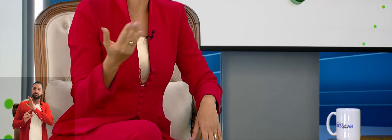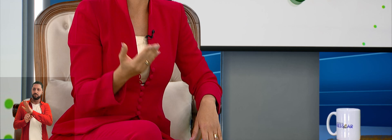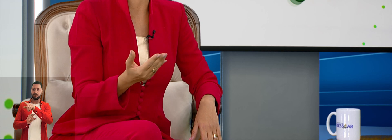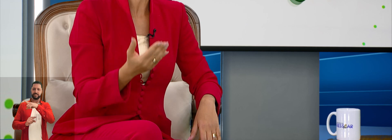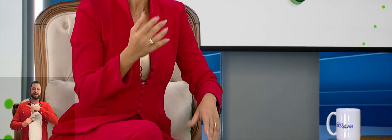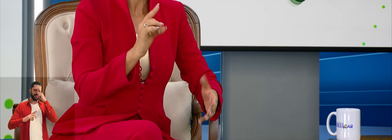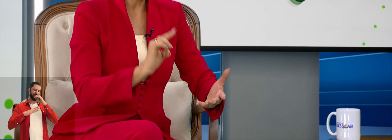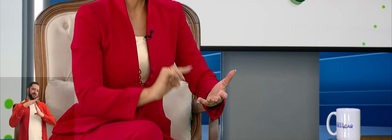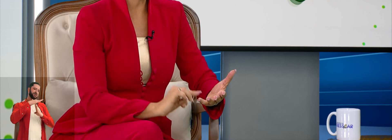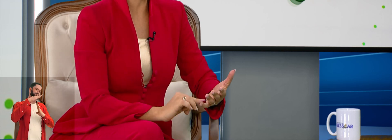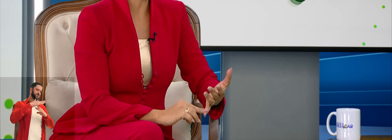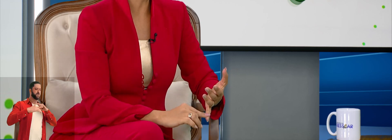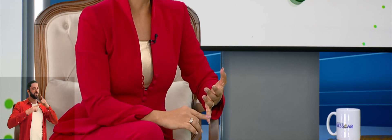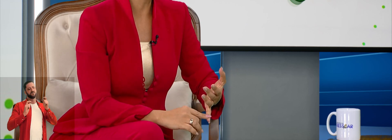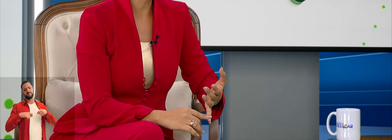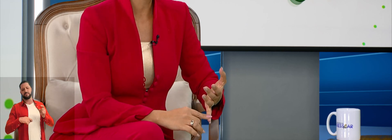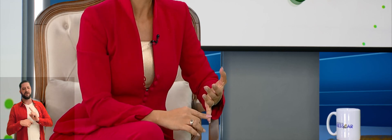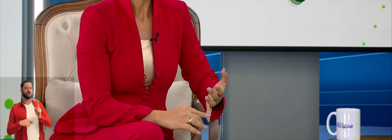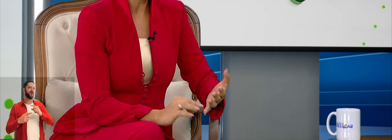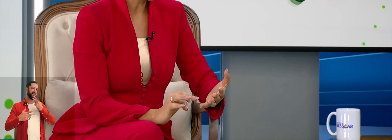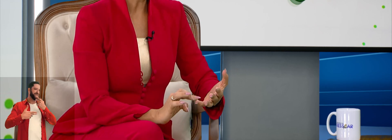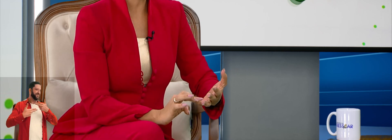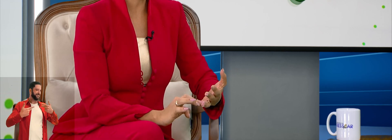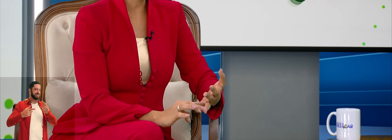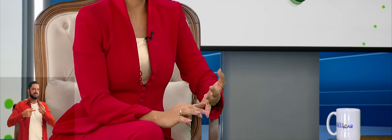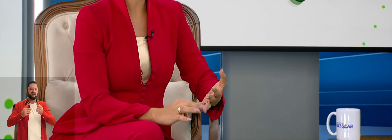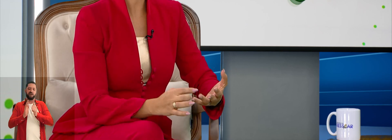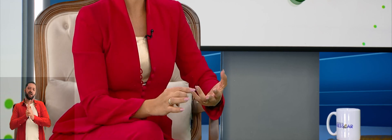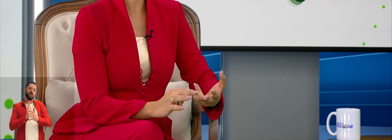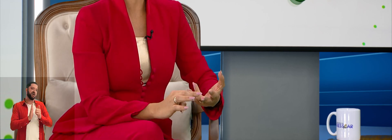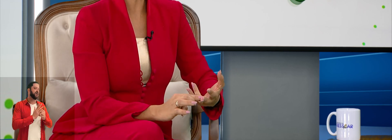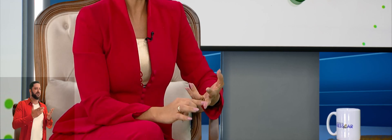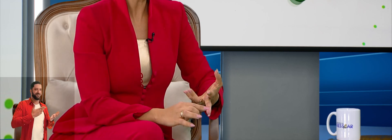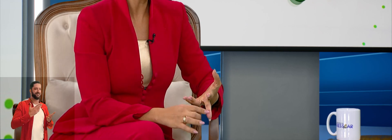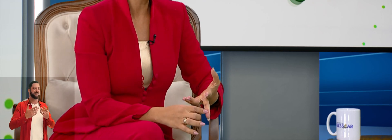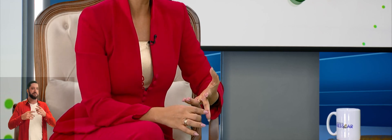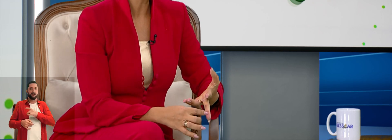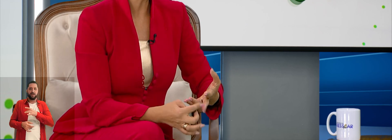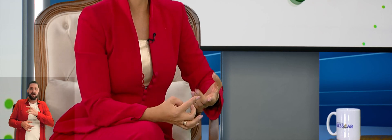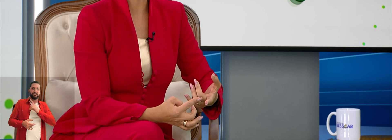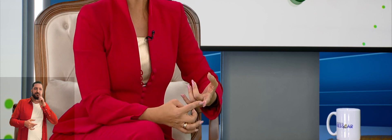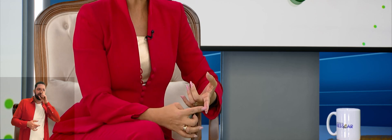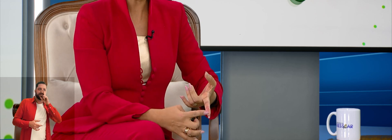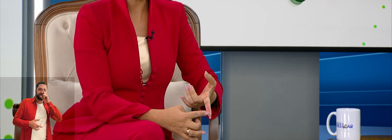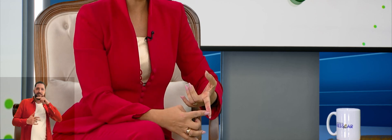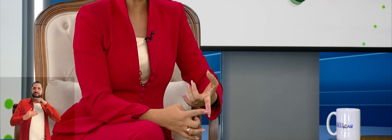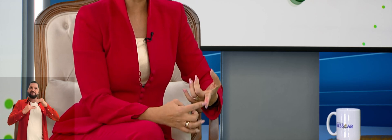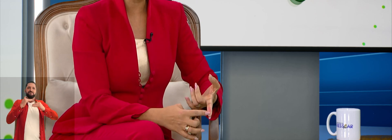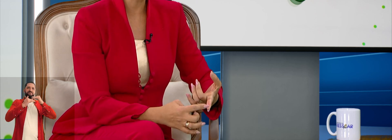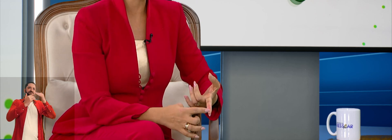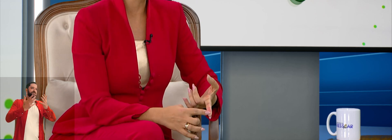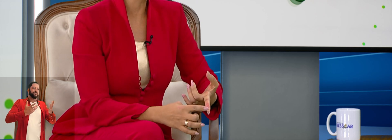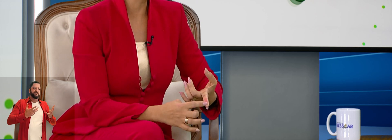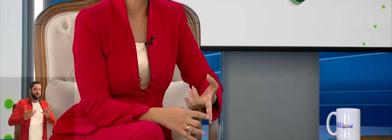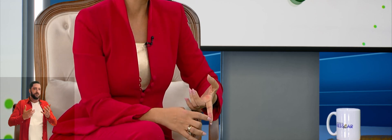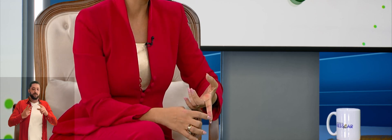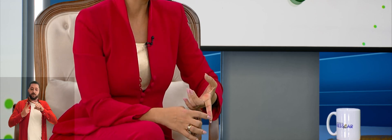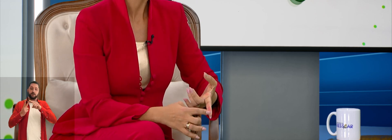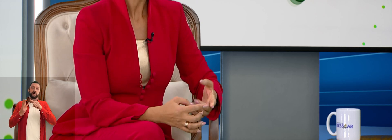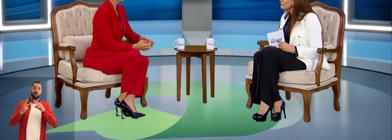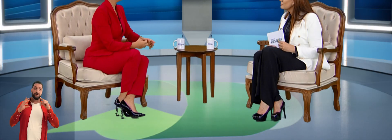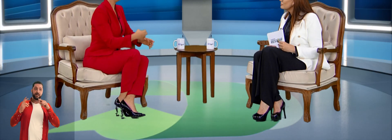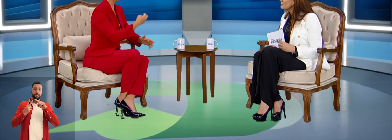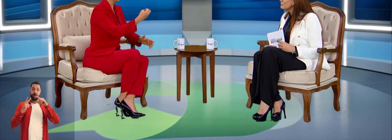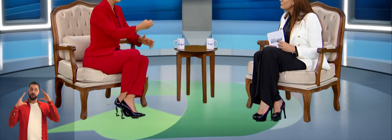gente trabalha crenças limitantes, escassez, as questões sobre dinheiro, os medos que impedem você de